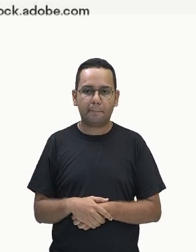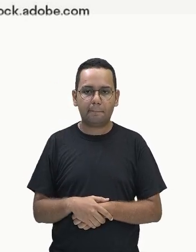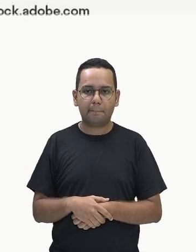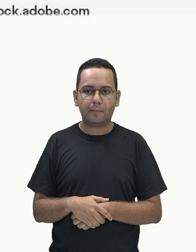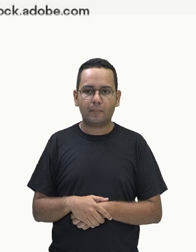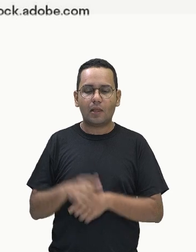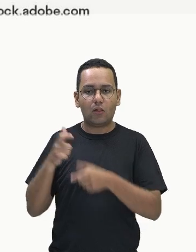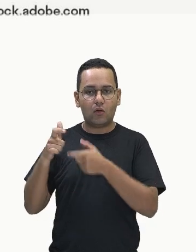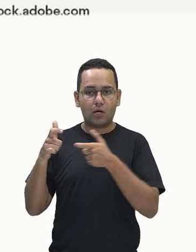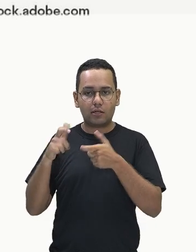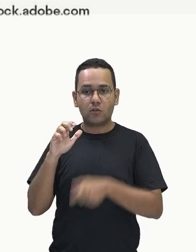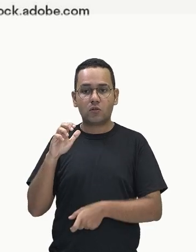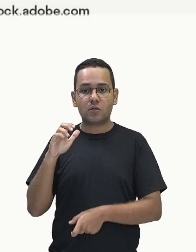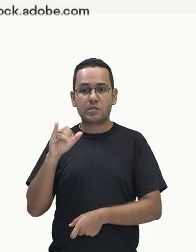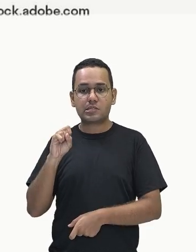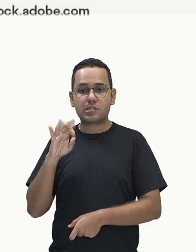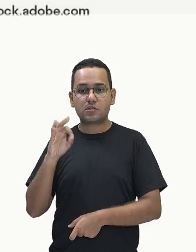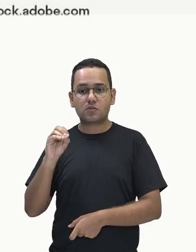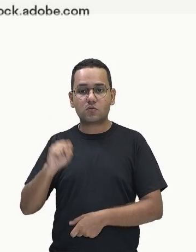esses cistos.